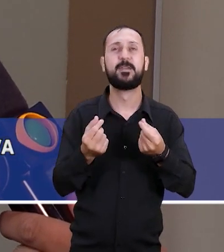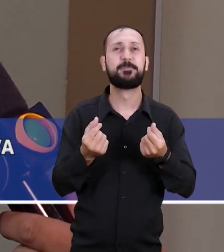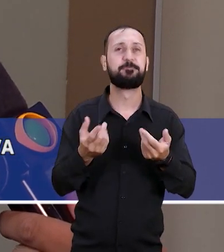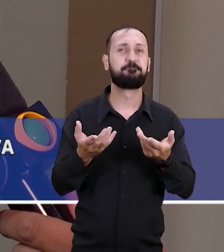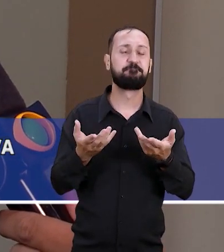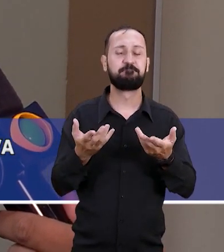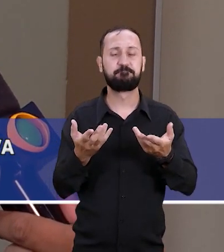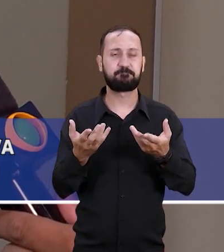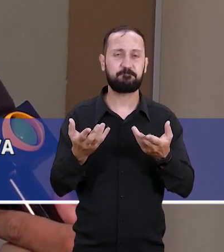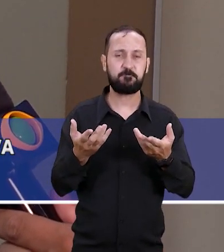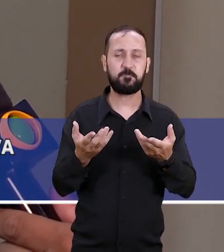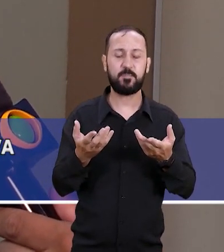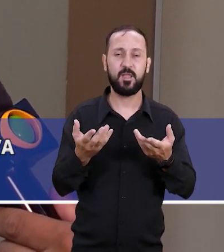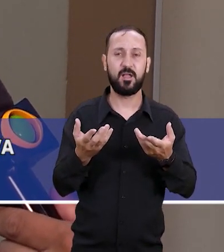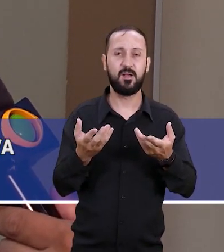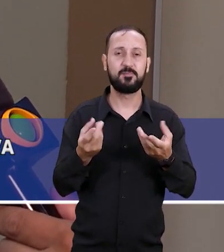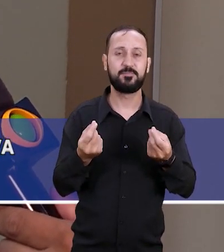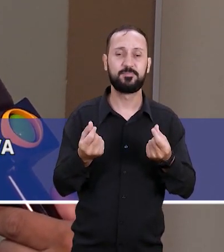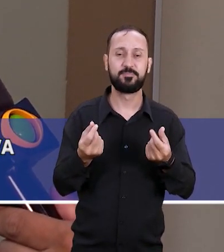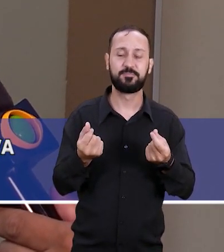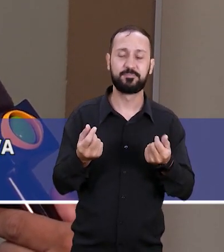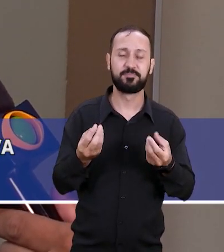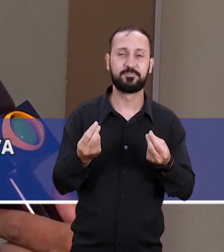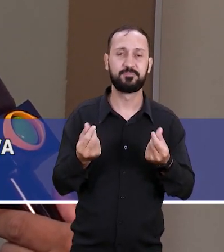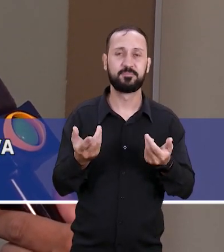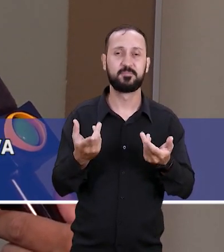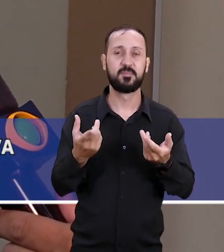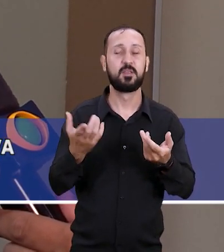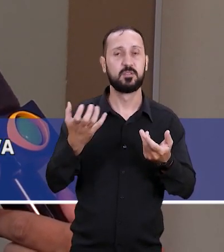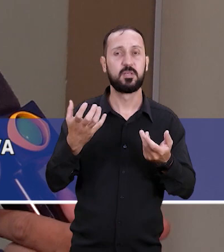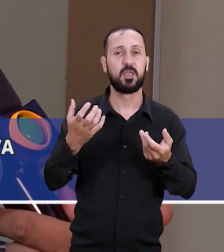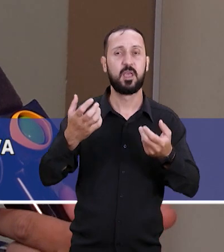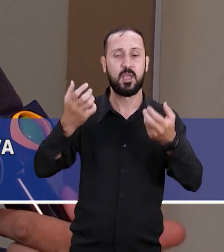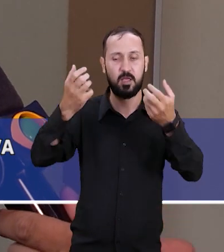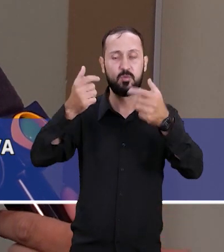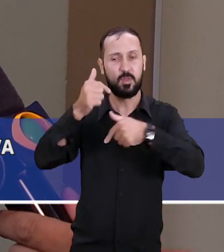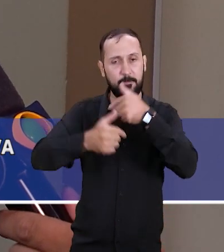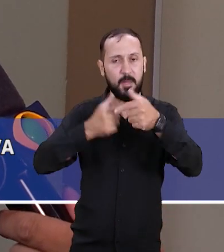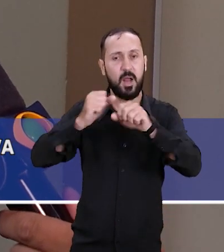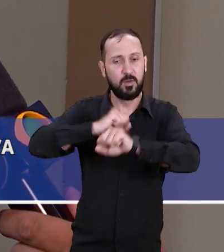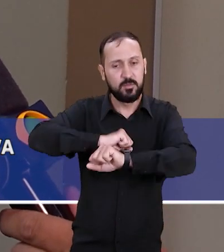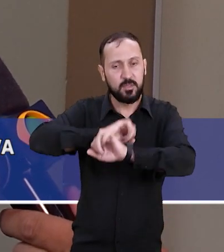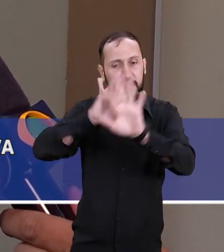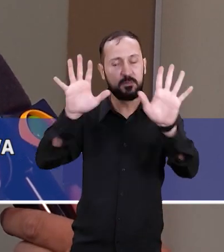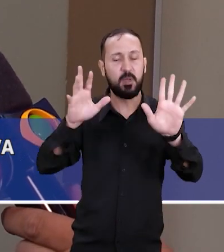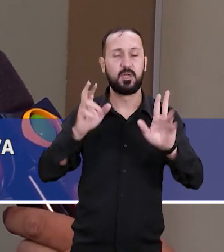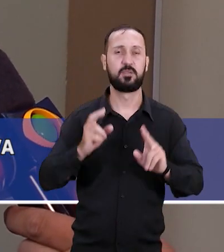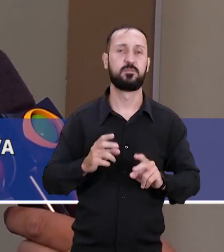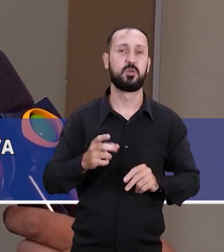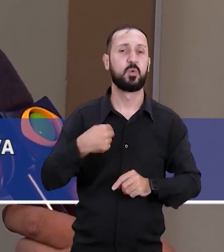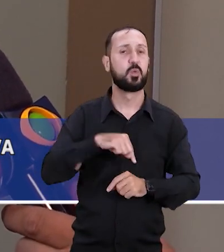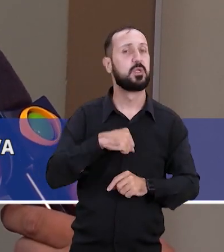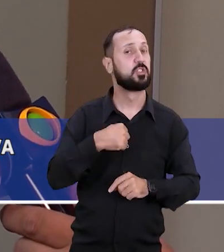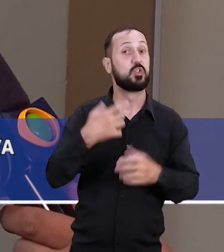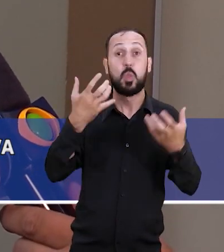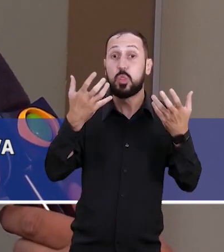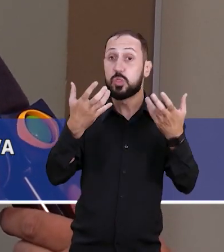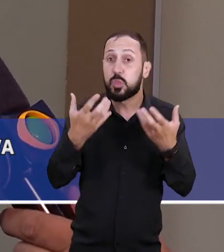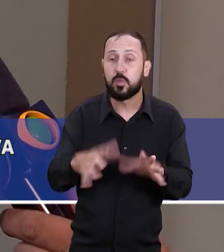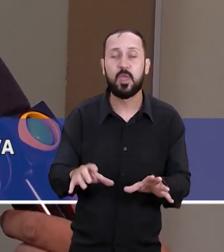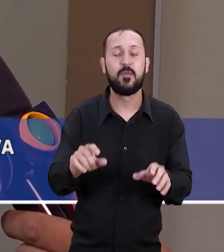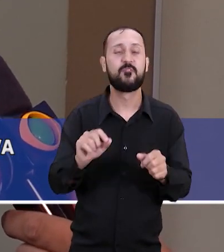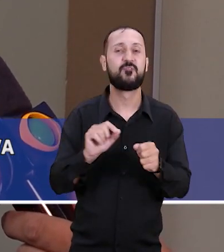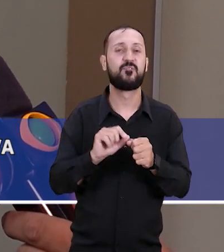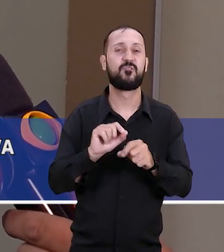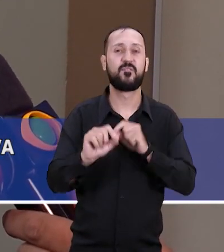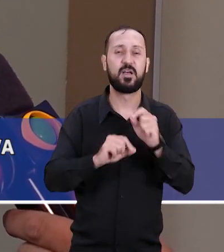a questão toda transparência da atuação da comissão vai ser,